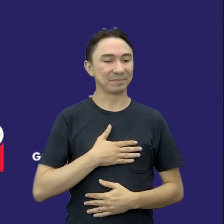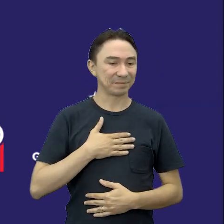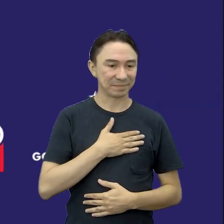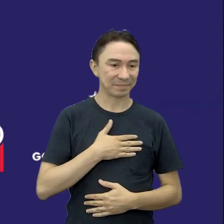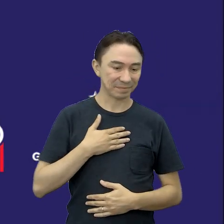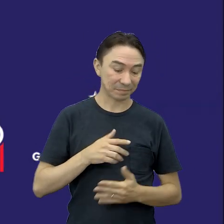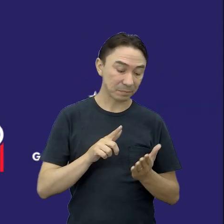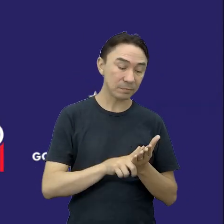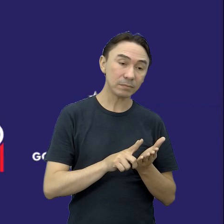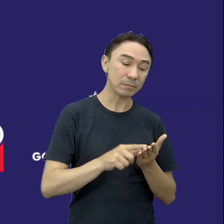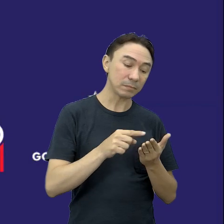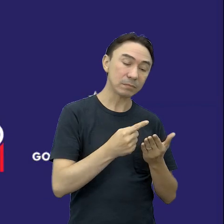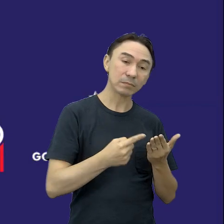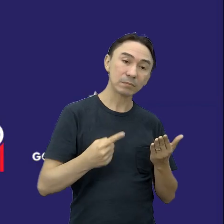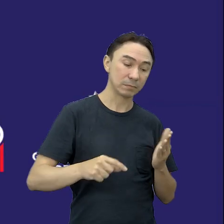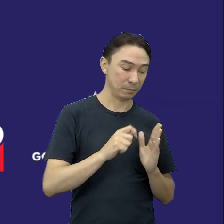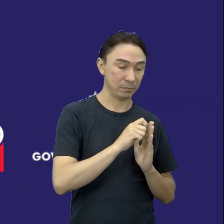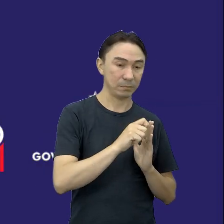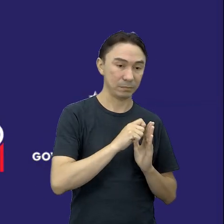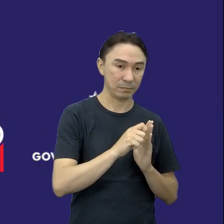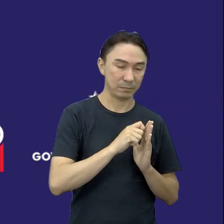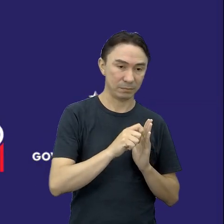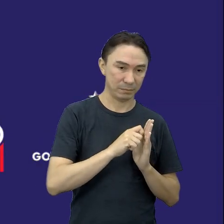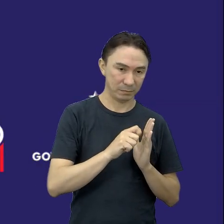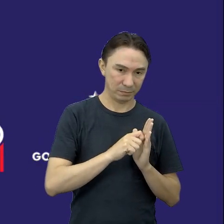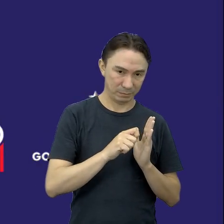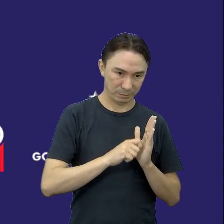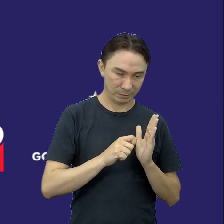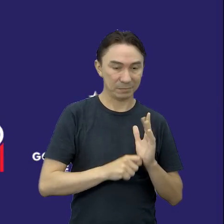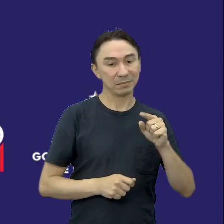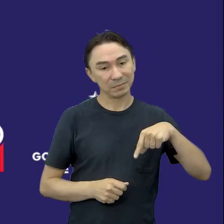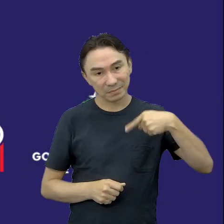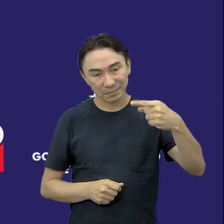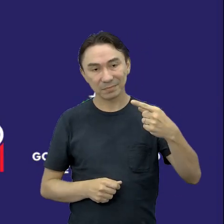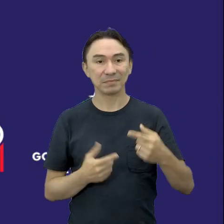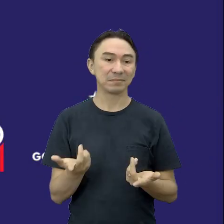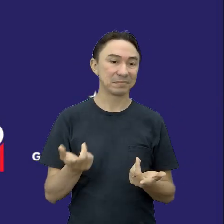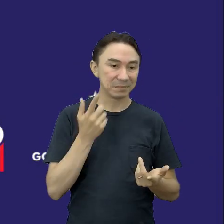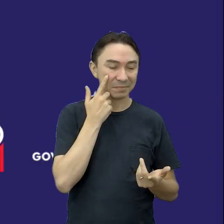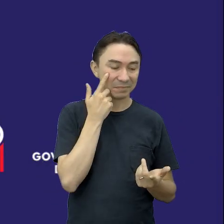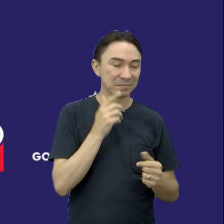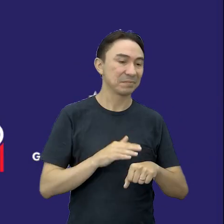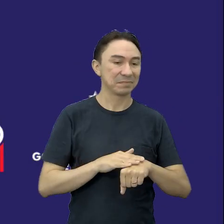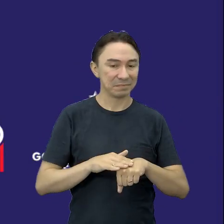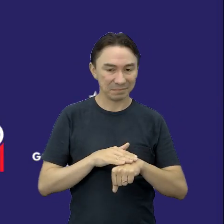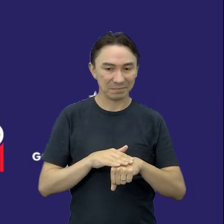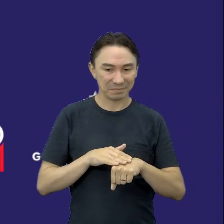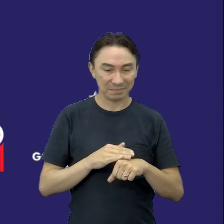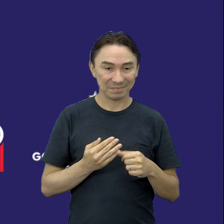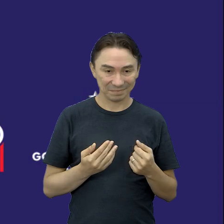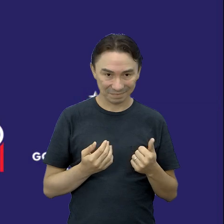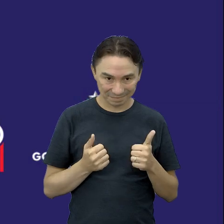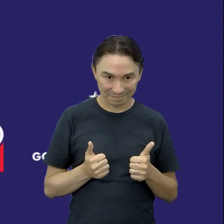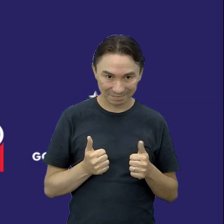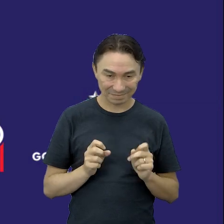vão fazendo anotações, para discutir depois com os vossos pares sobre a nossa discussão, tá